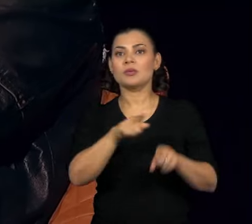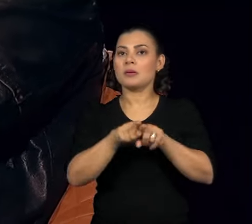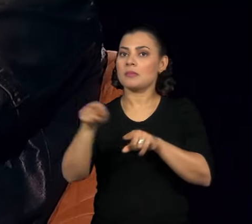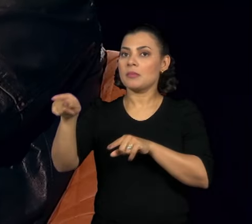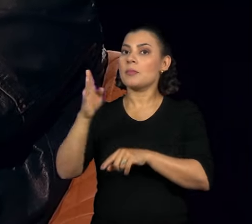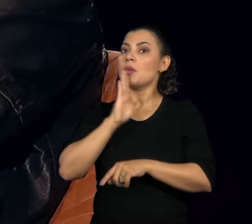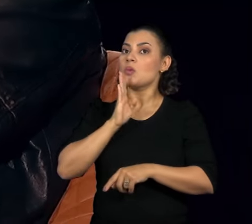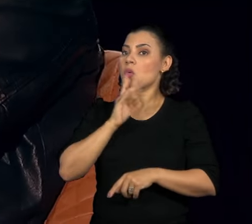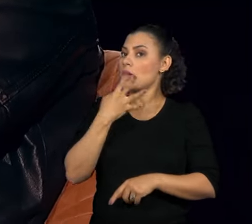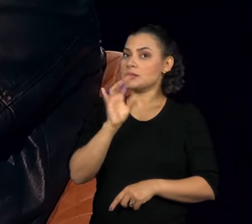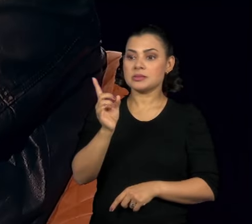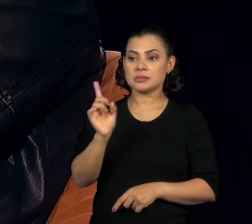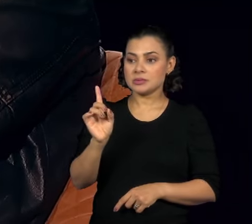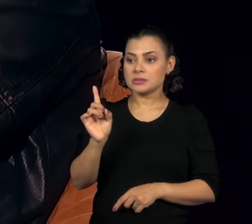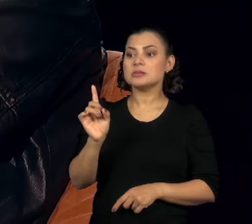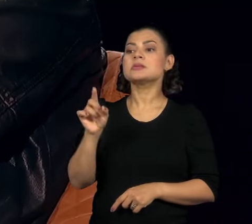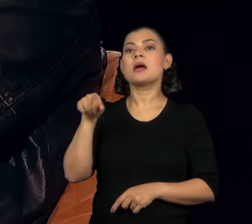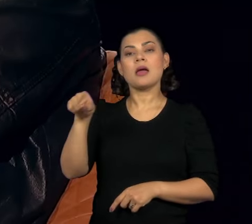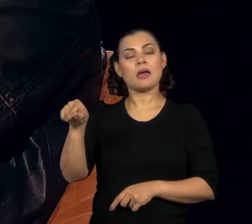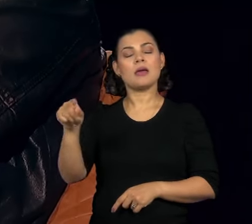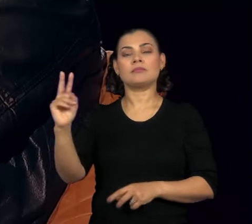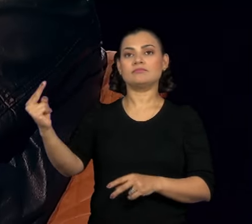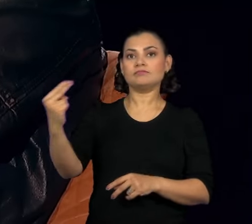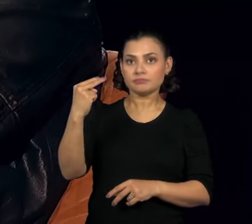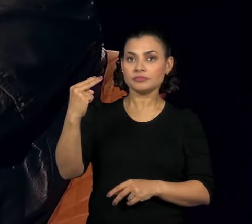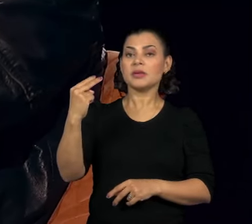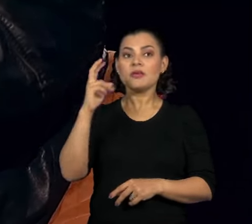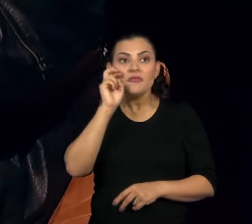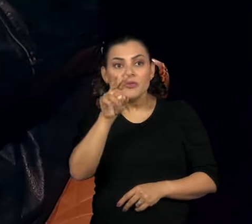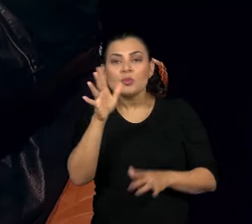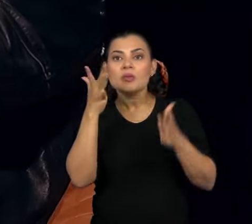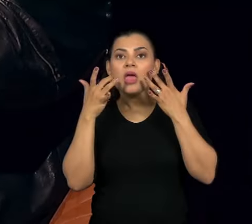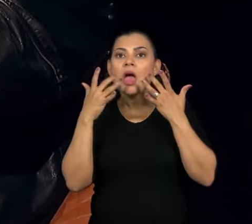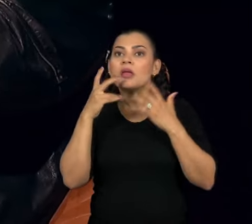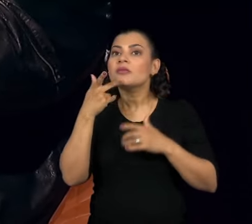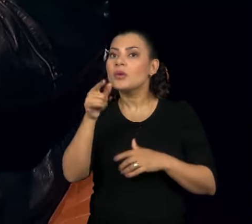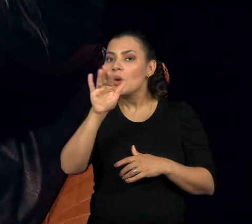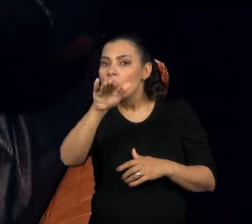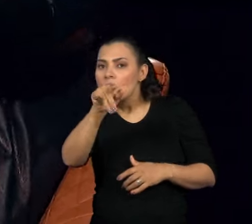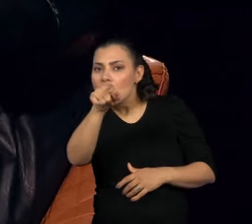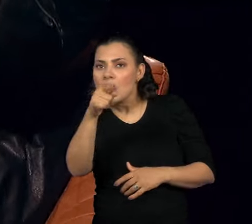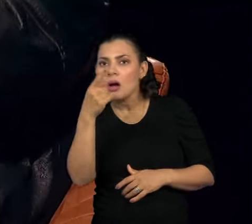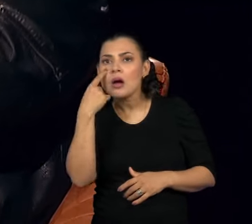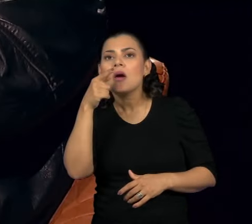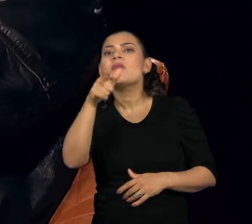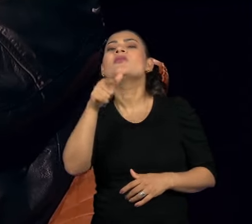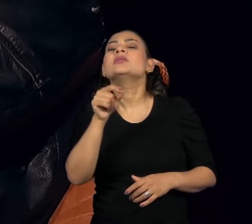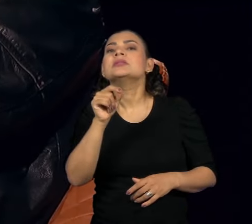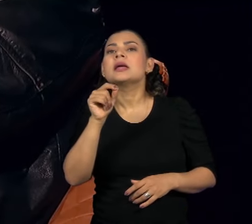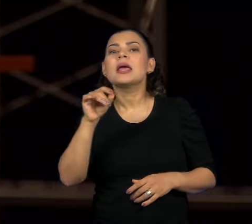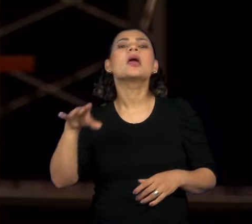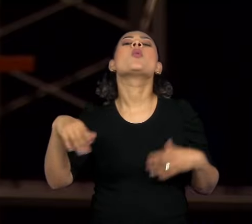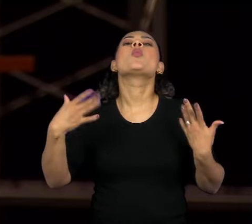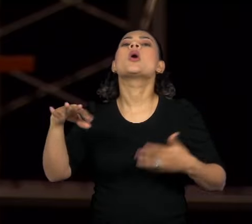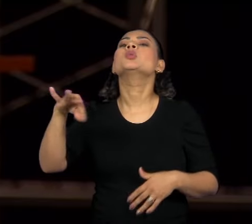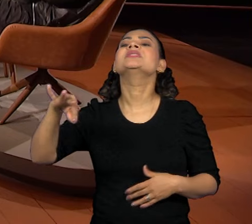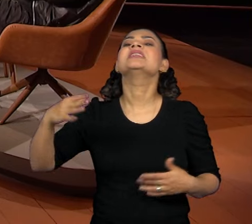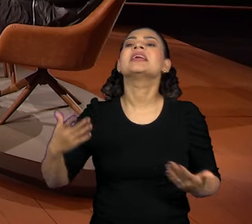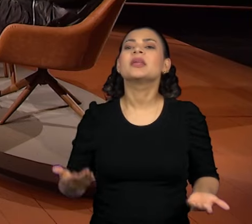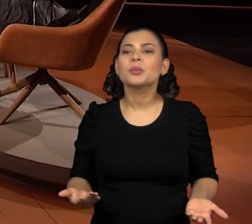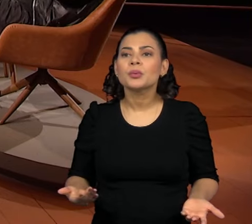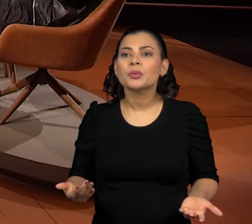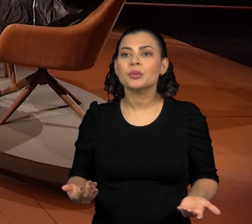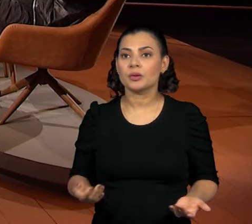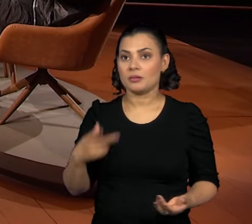ele me viu na peça. E eu lembro que a gente saiu, a mesma coisa que ele falou para mim, assim, ele falou assim, que signo você é? Sério? Ele